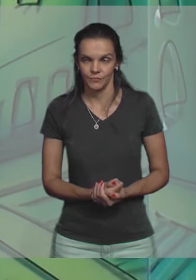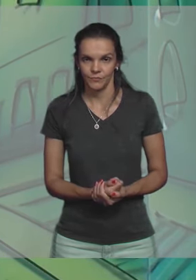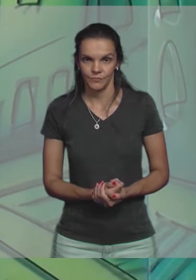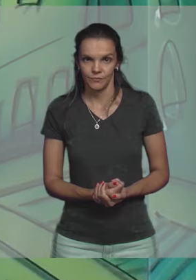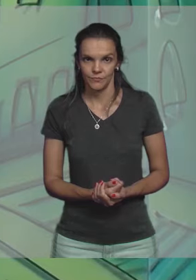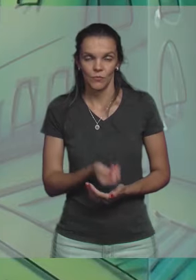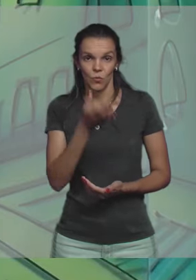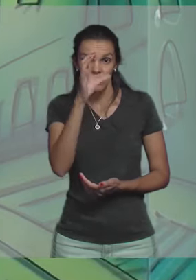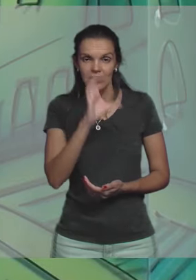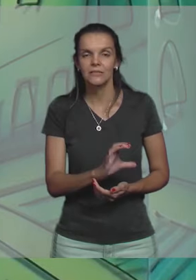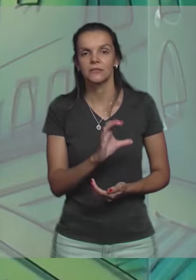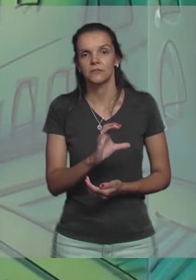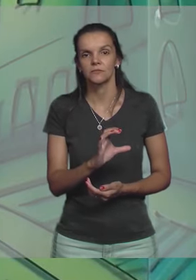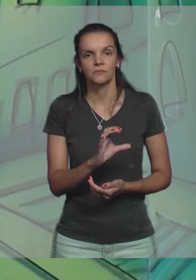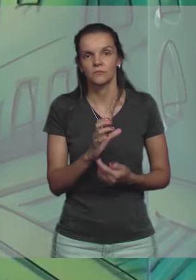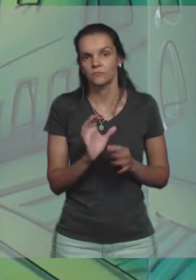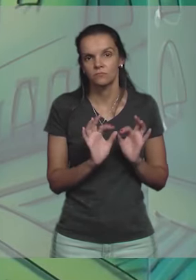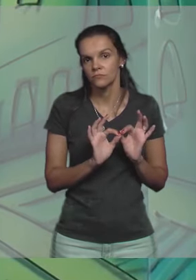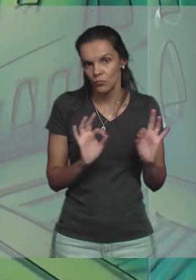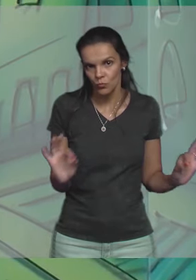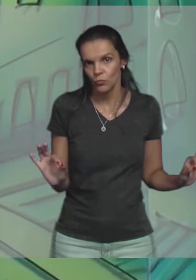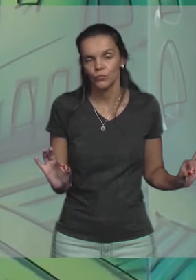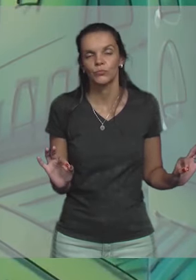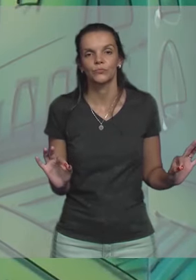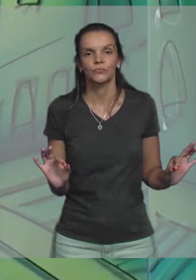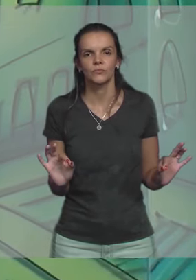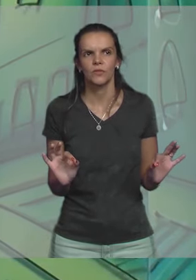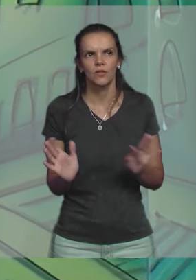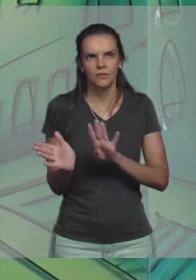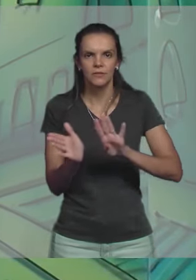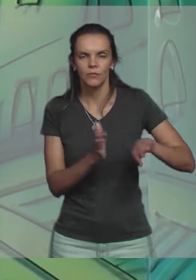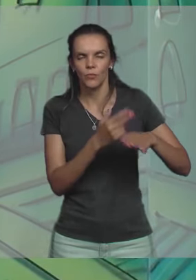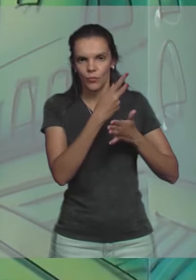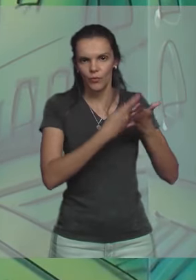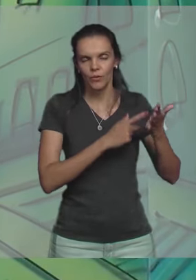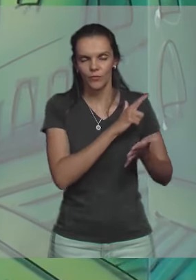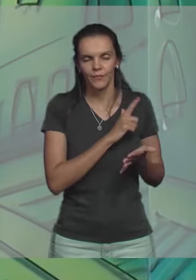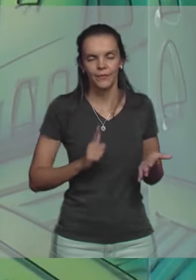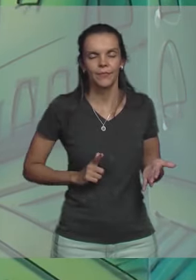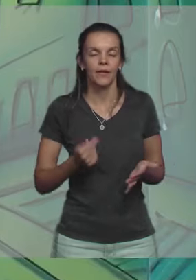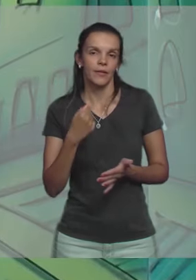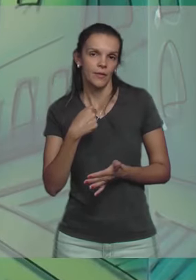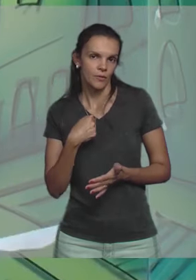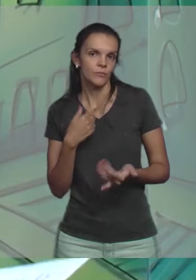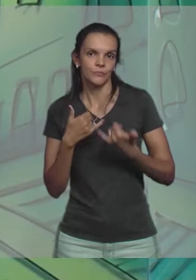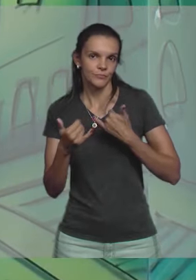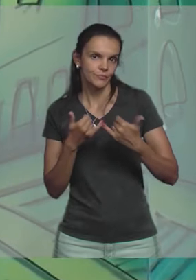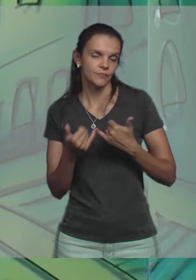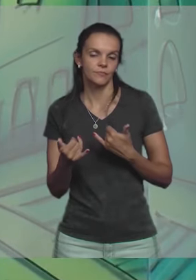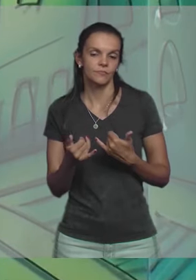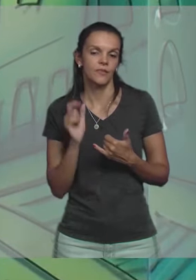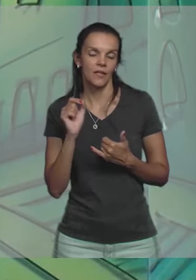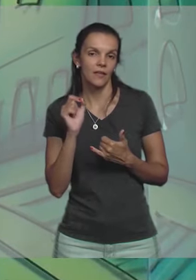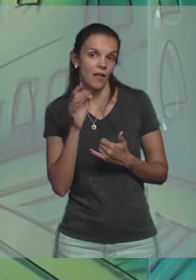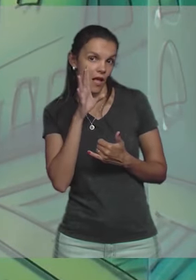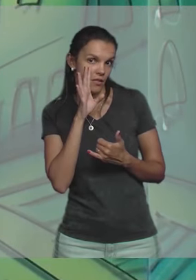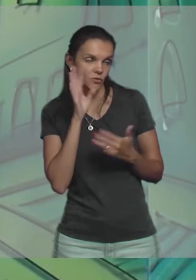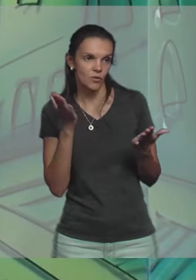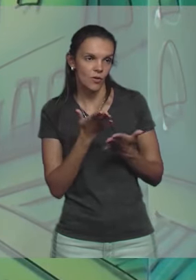o cidadão comum, né, saindo um pouco do plano governamental. Como eu, por exemplo, quem está nos